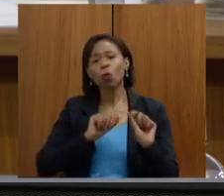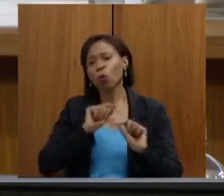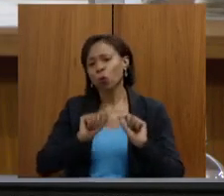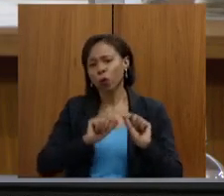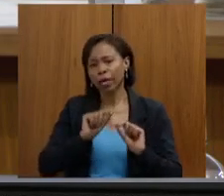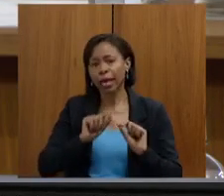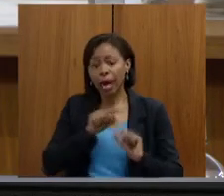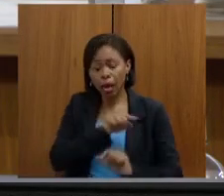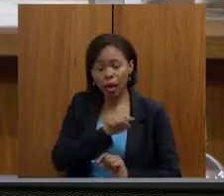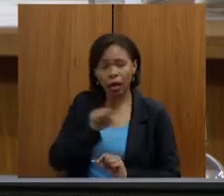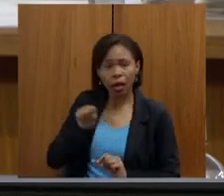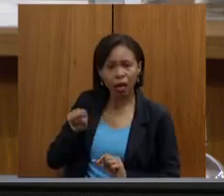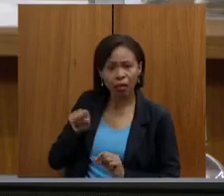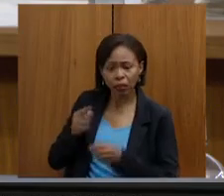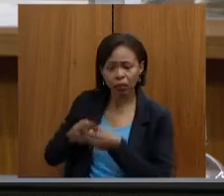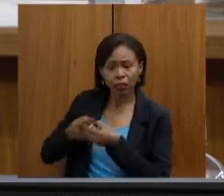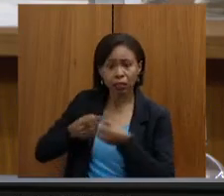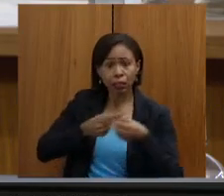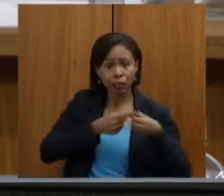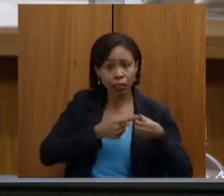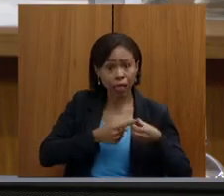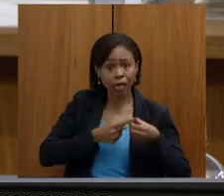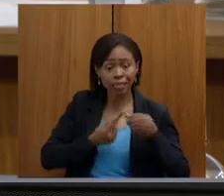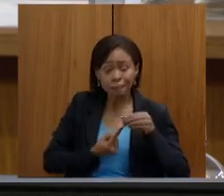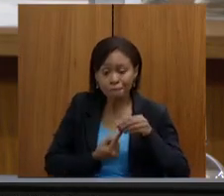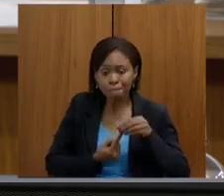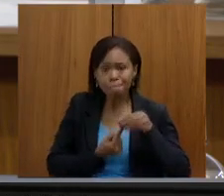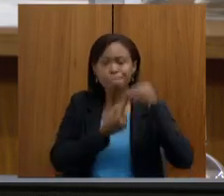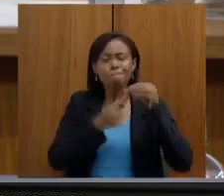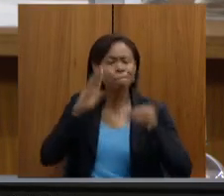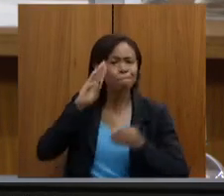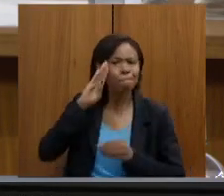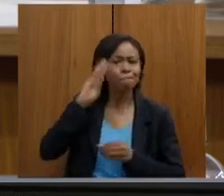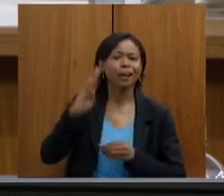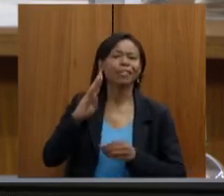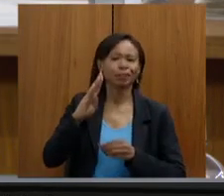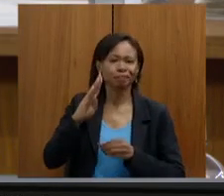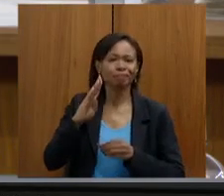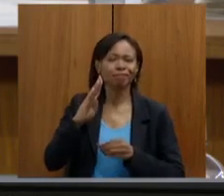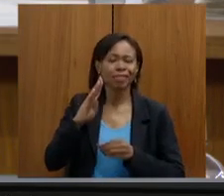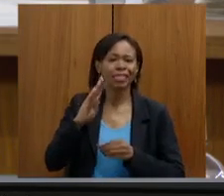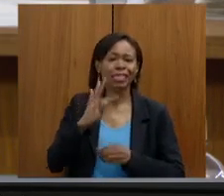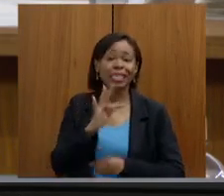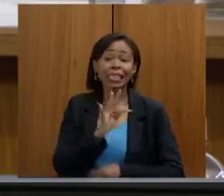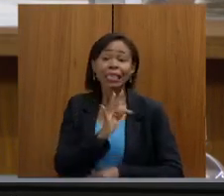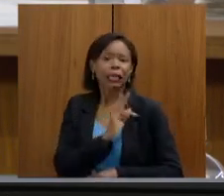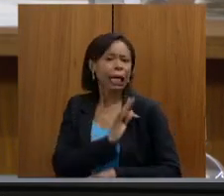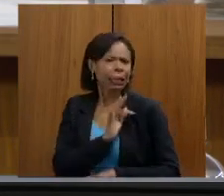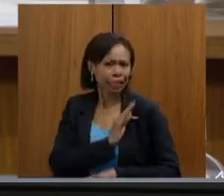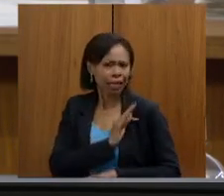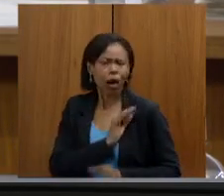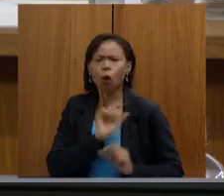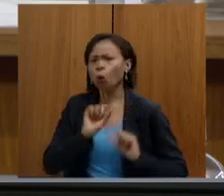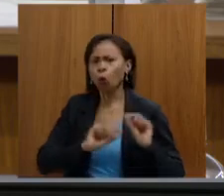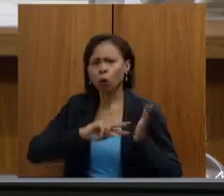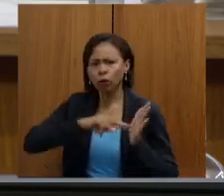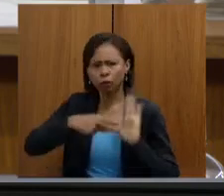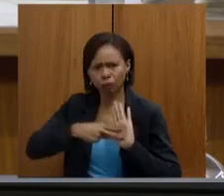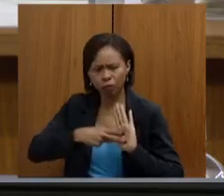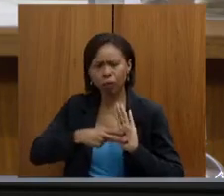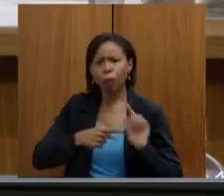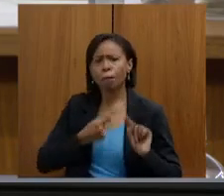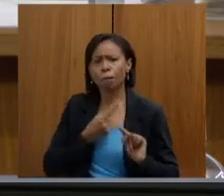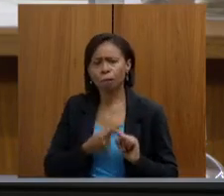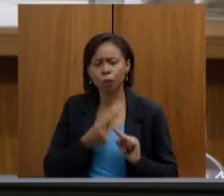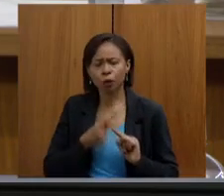estas idades na prioridade técnica Quando eu digo prioridade técnica Nós levamos em